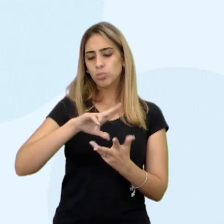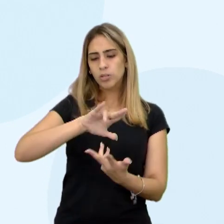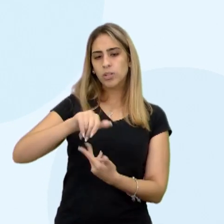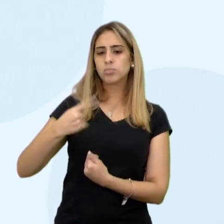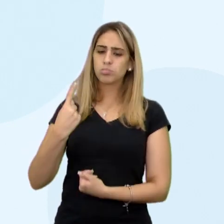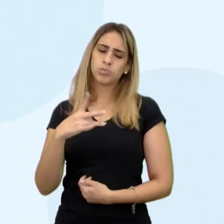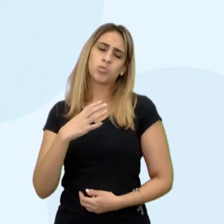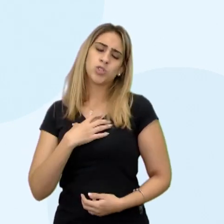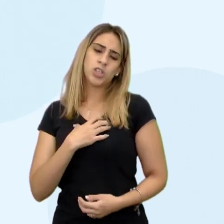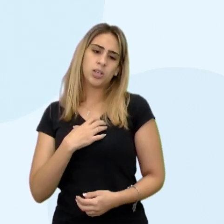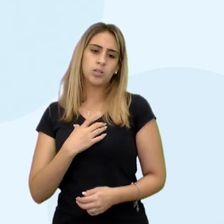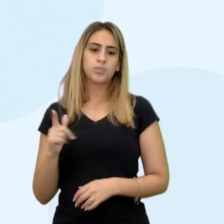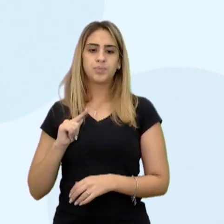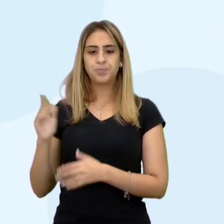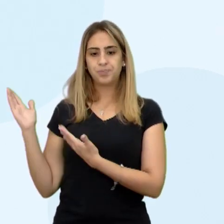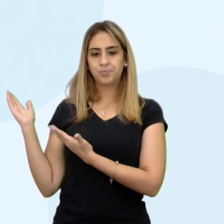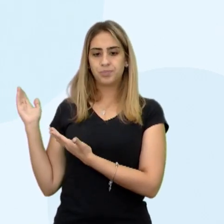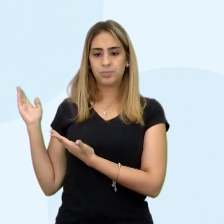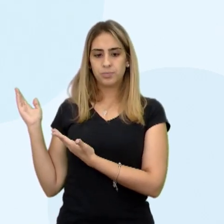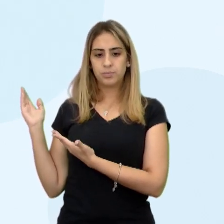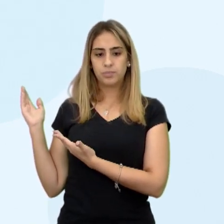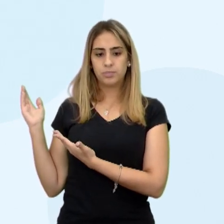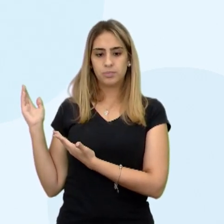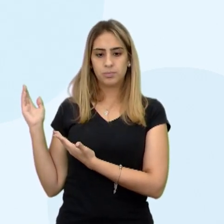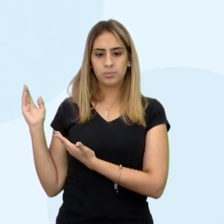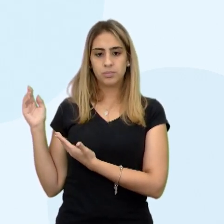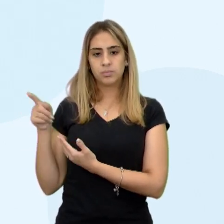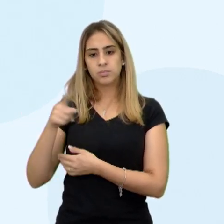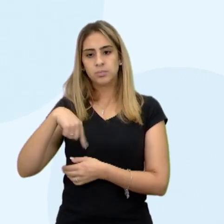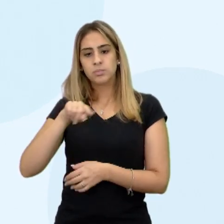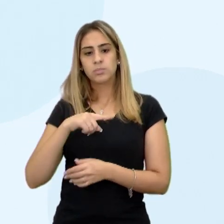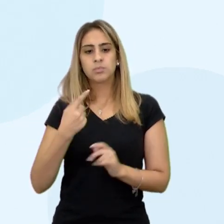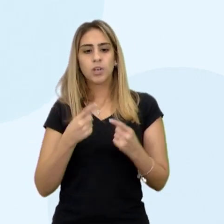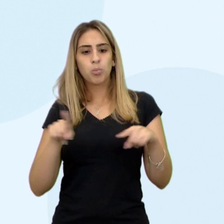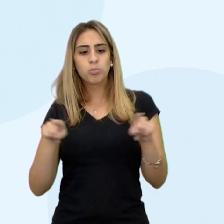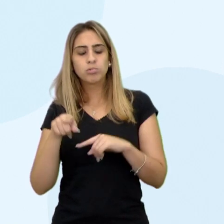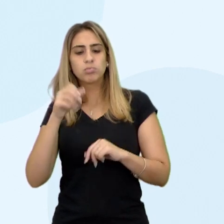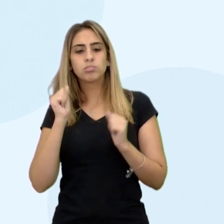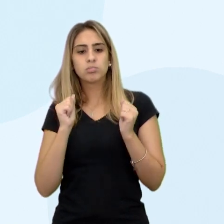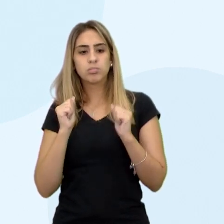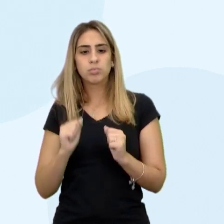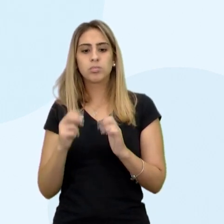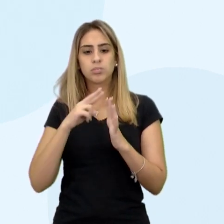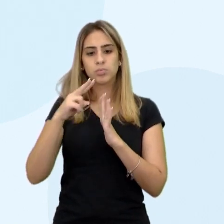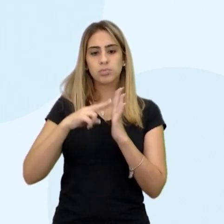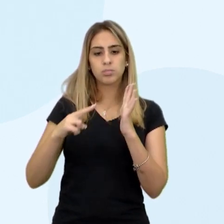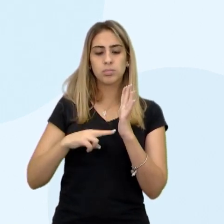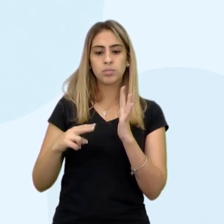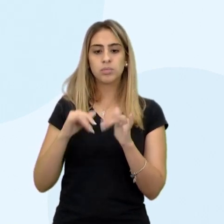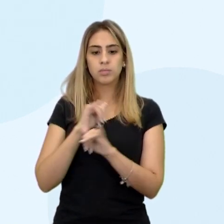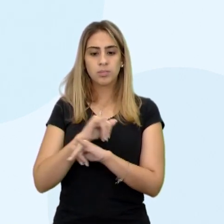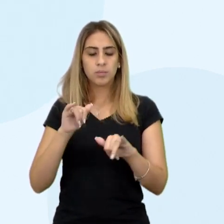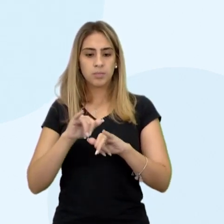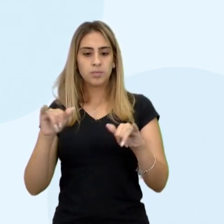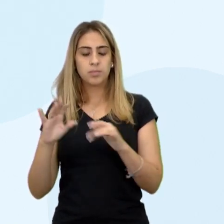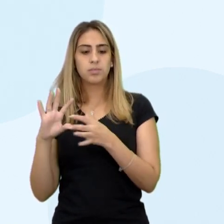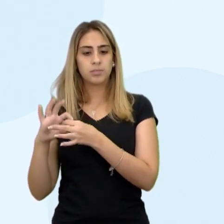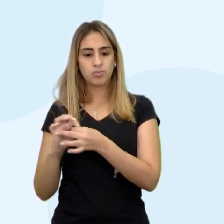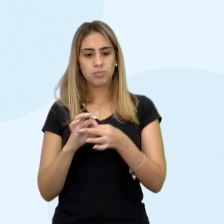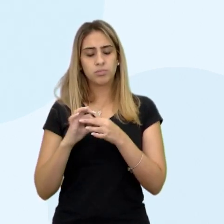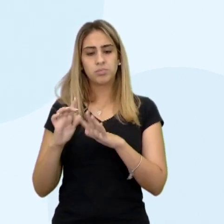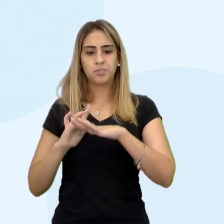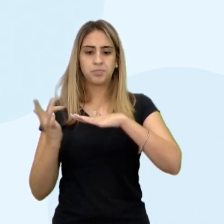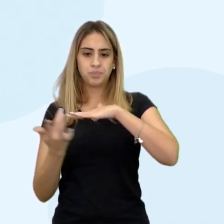motivo. Então, tem uma música aí para vocês. Os estudantes podem pesquisar e realizar leituras de anúncios veiculados nas redes